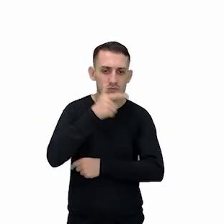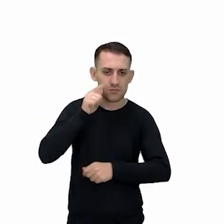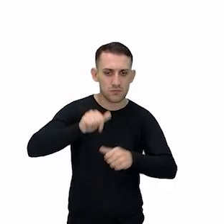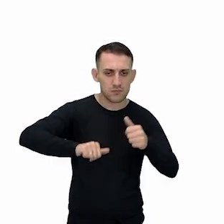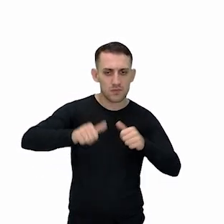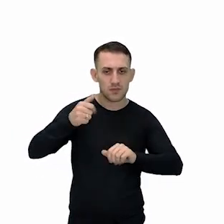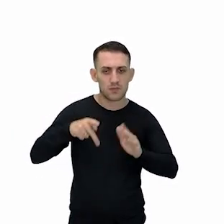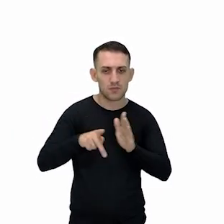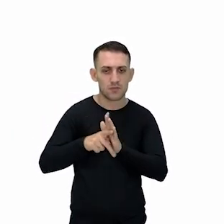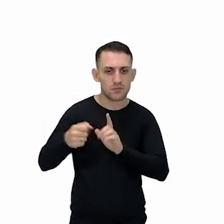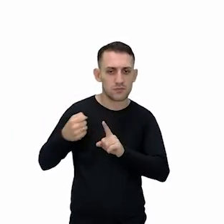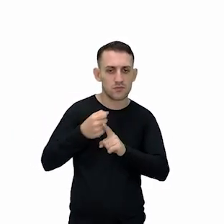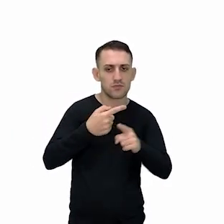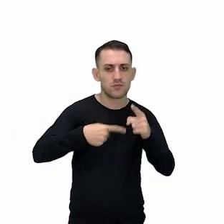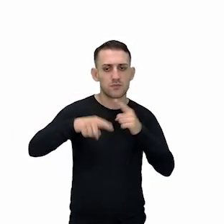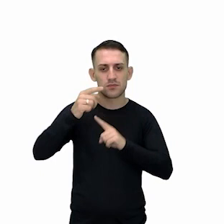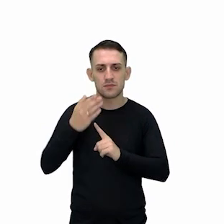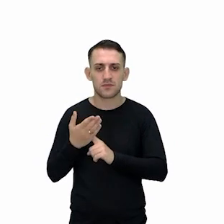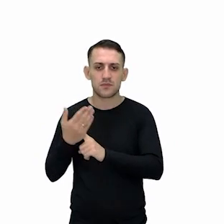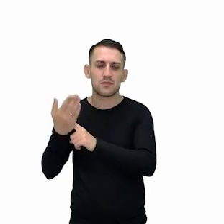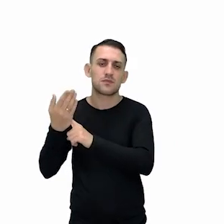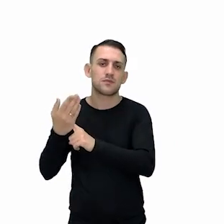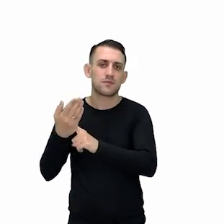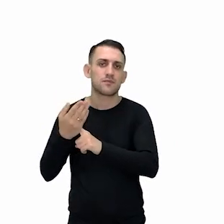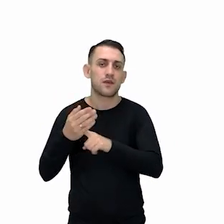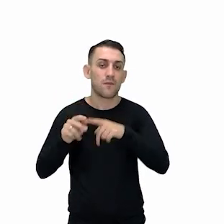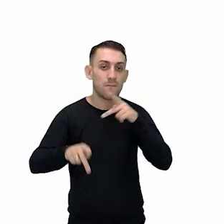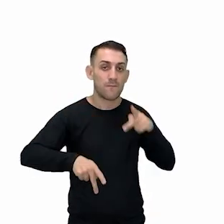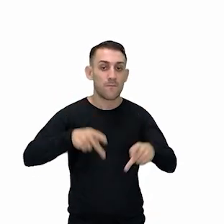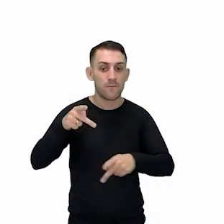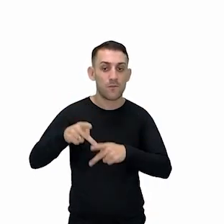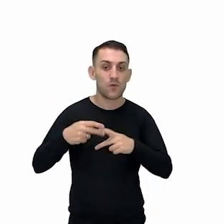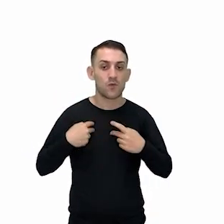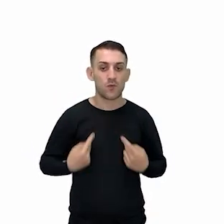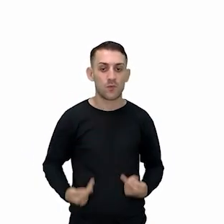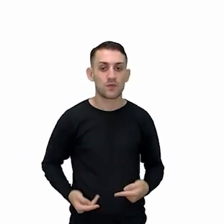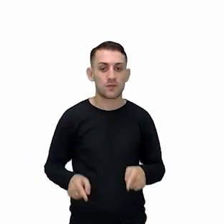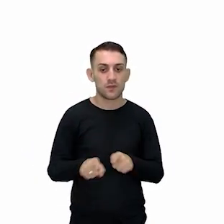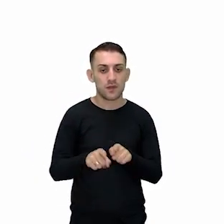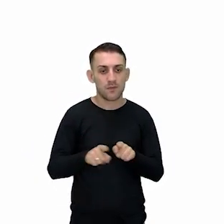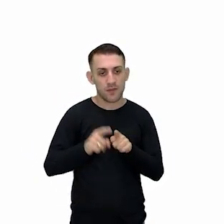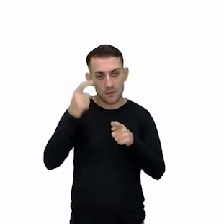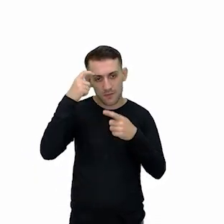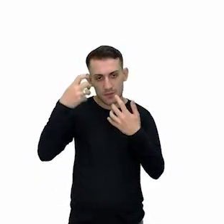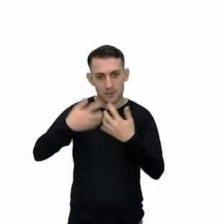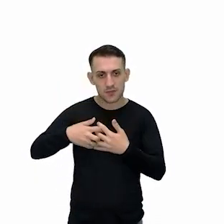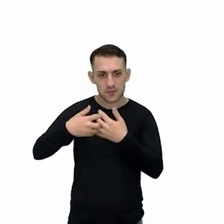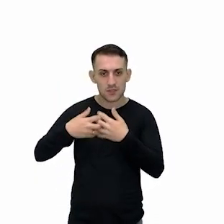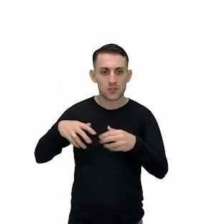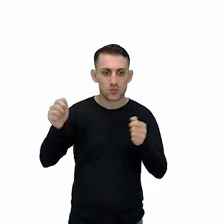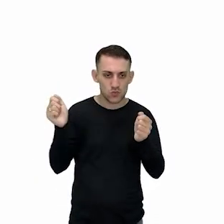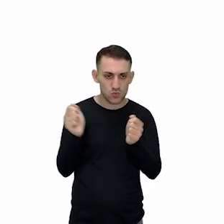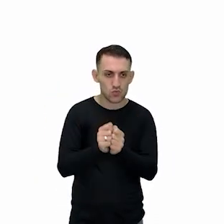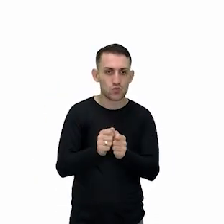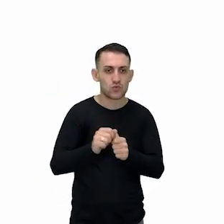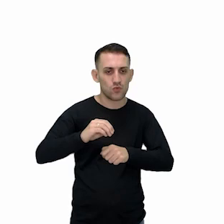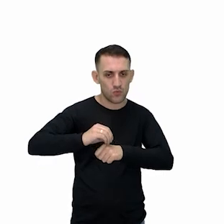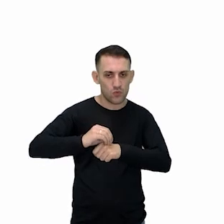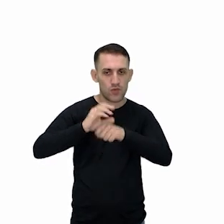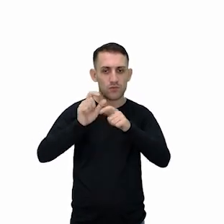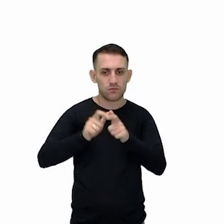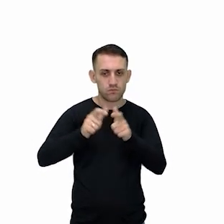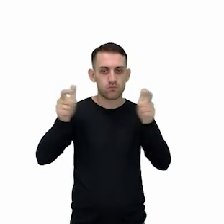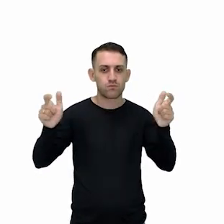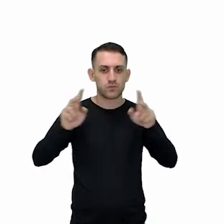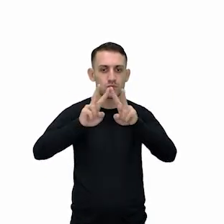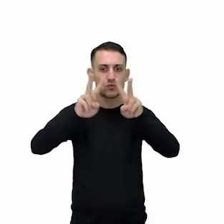os impactos dos avanços tecnológicos para o ser humano e refletir com a turma, ampliando aí o conhecimento